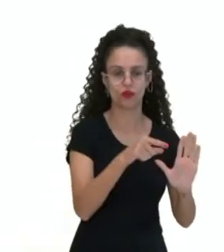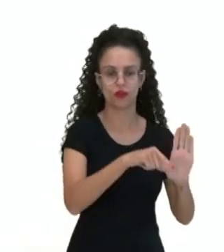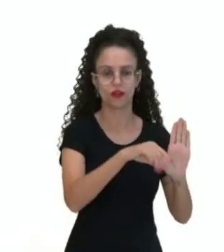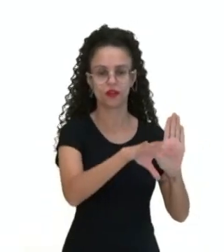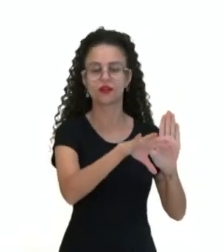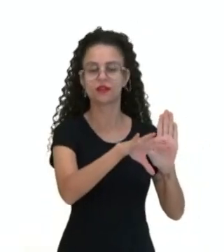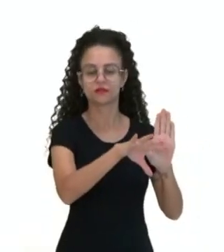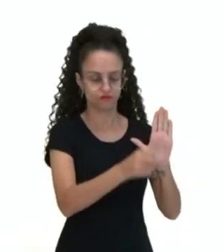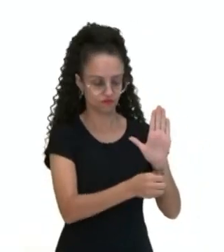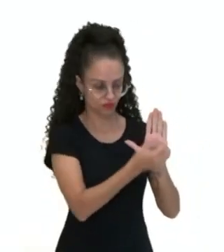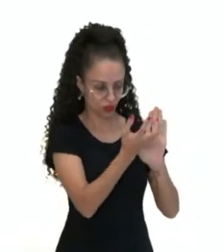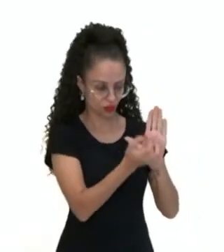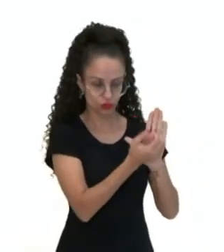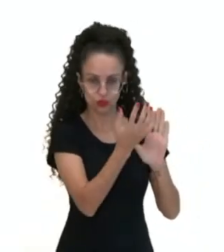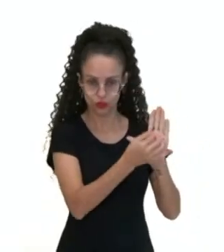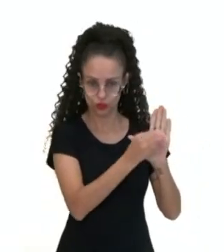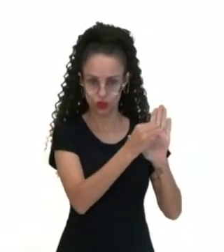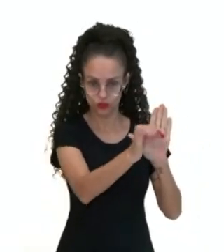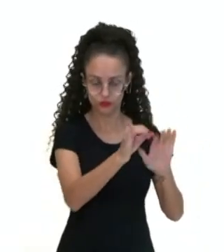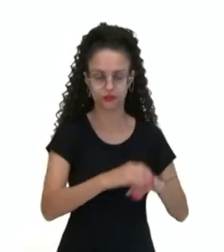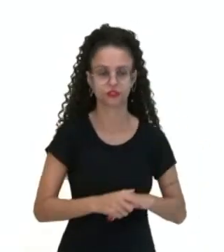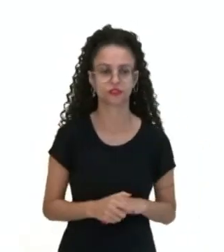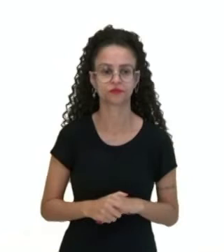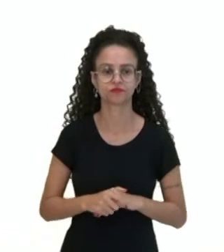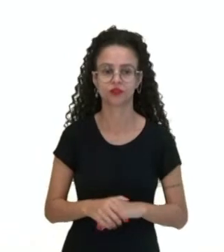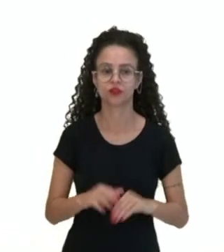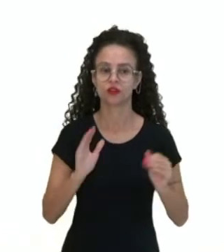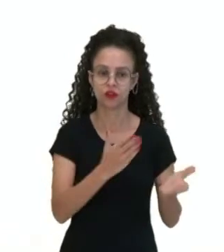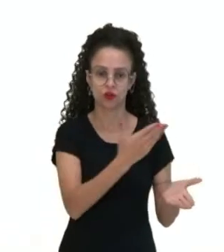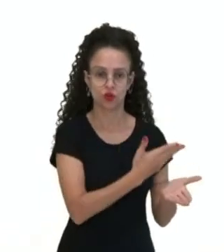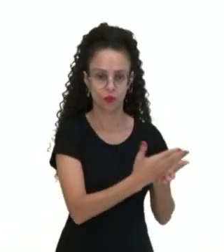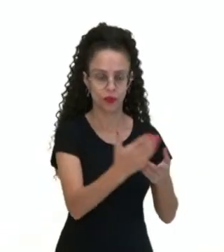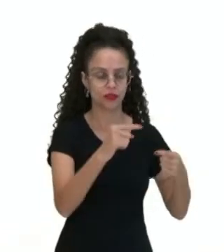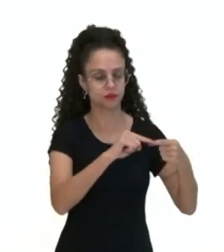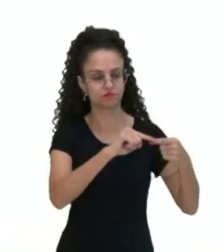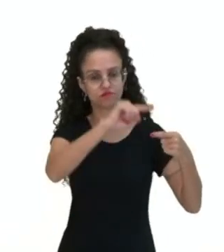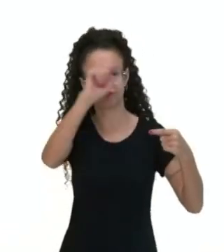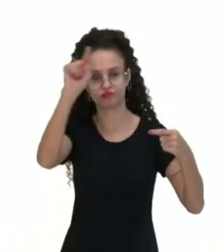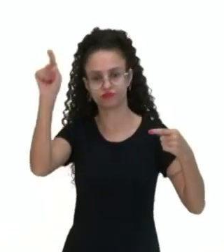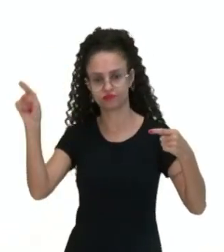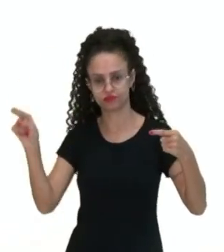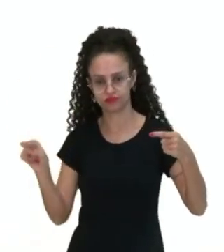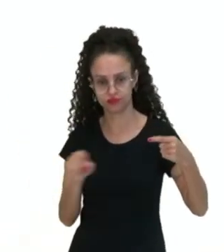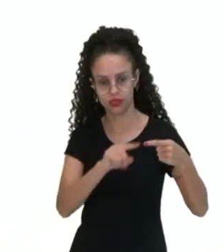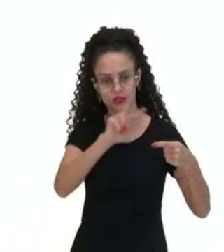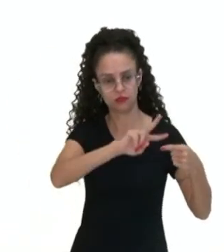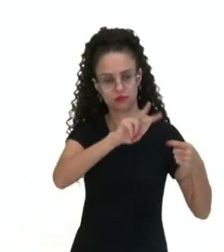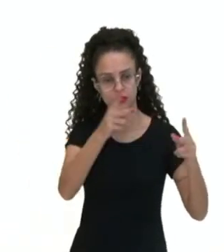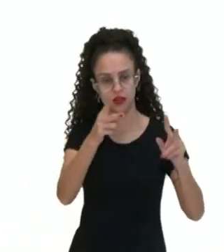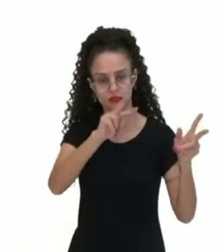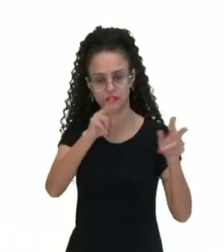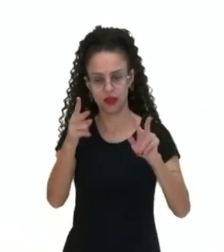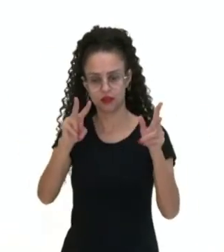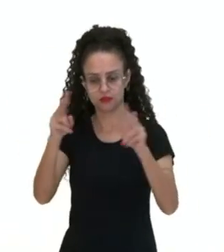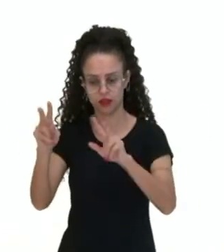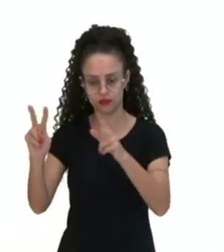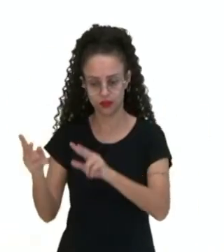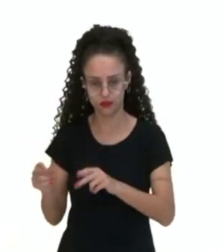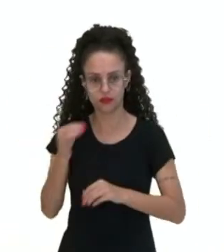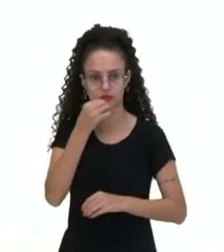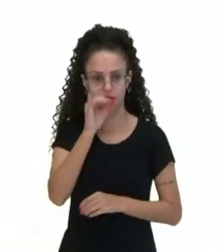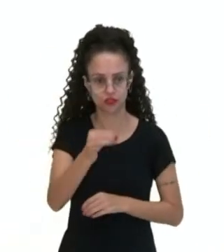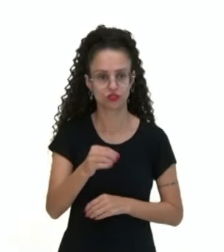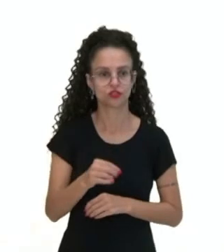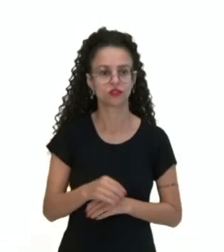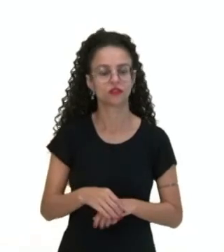ok? Muito bem. Então, inicia aqui o ciclo, nessa transferência de matéria e energia. E termina sempre onde?